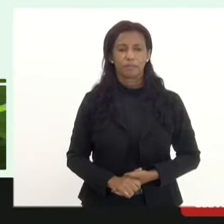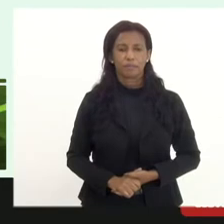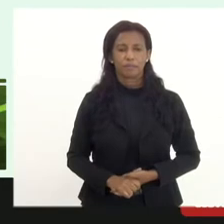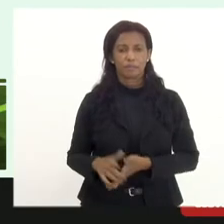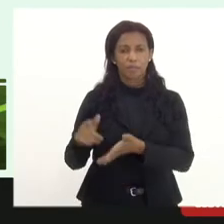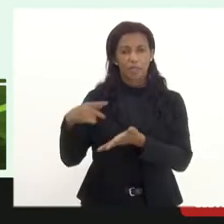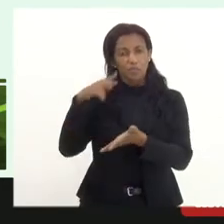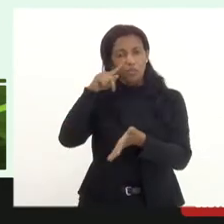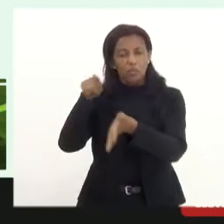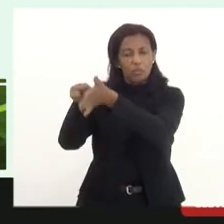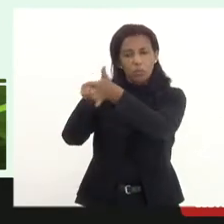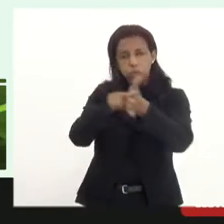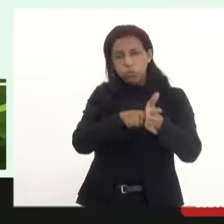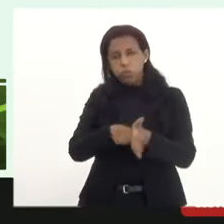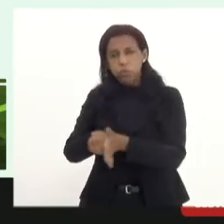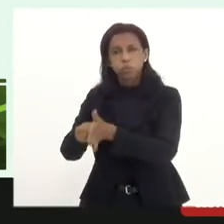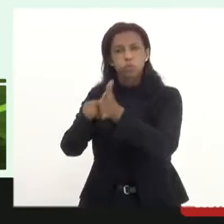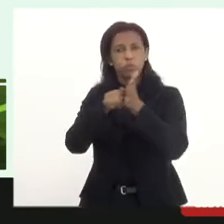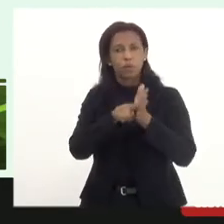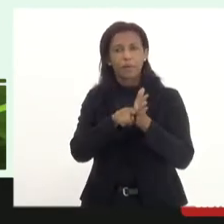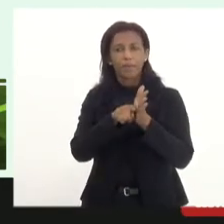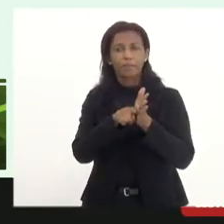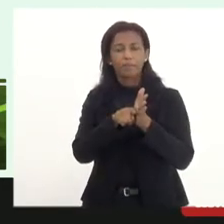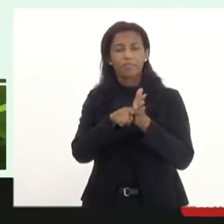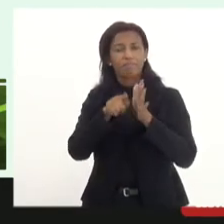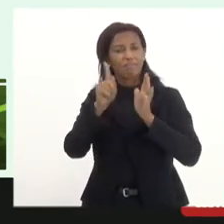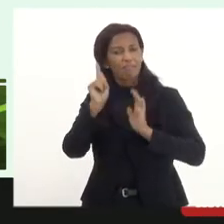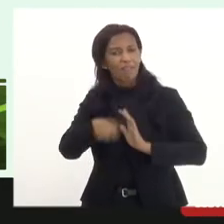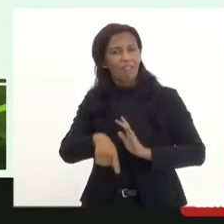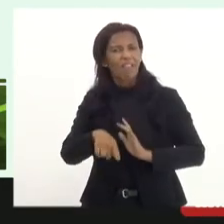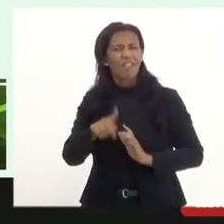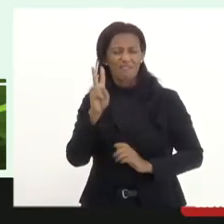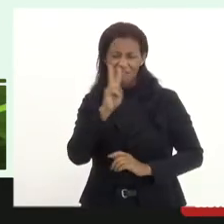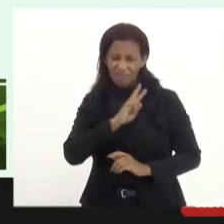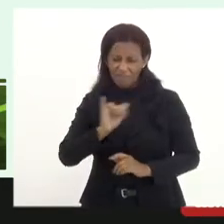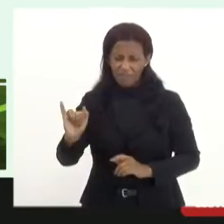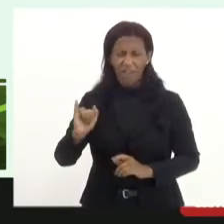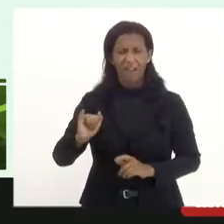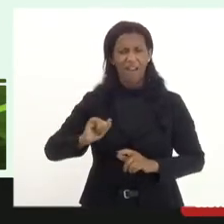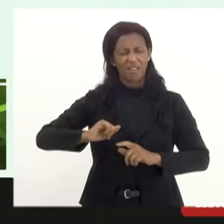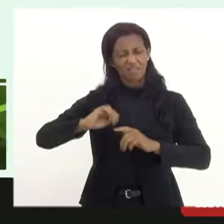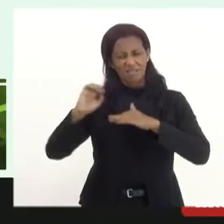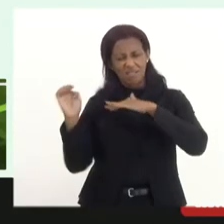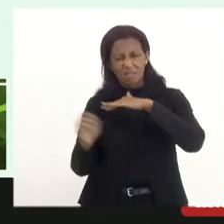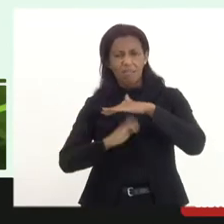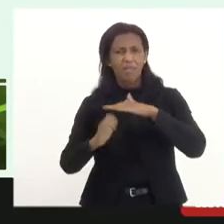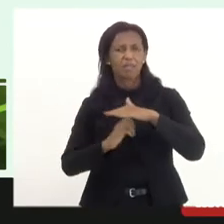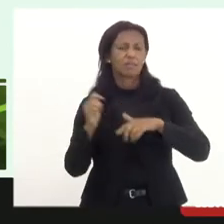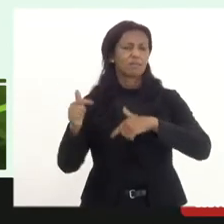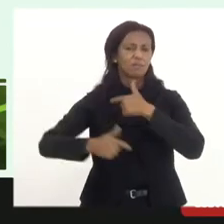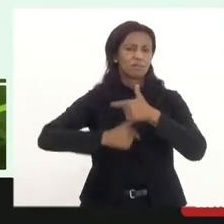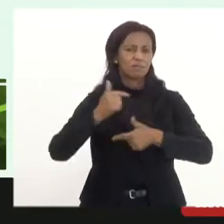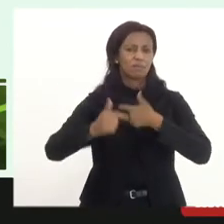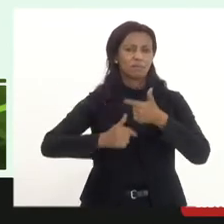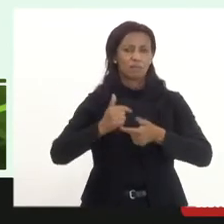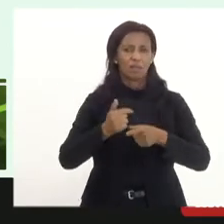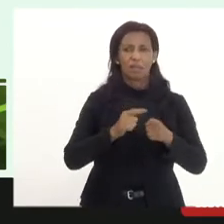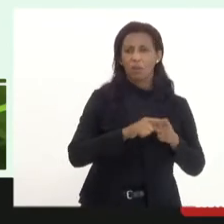inspeção. Então, é algo que vai demandar empresas de serviço ao